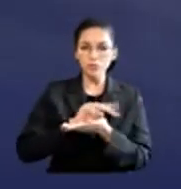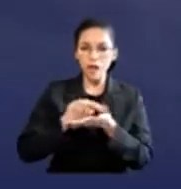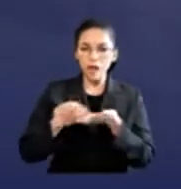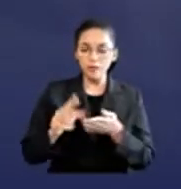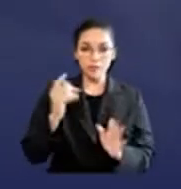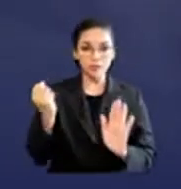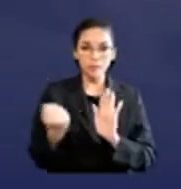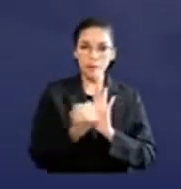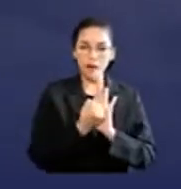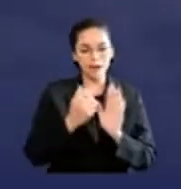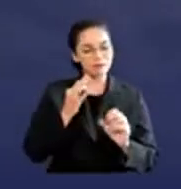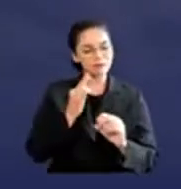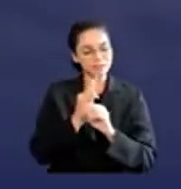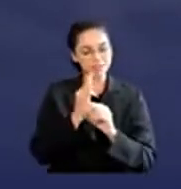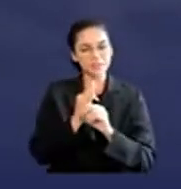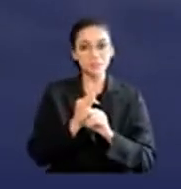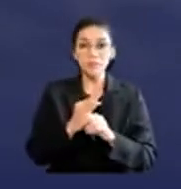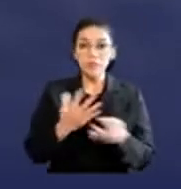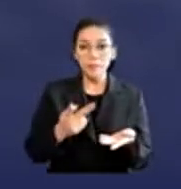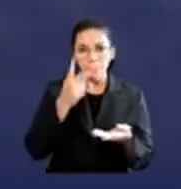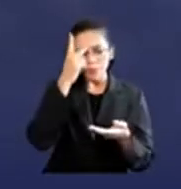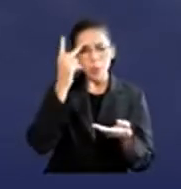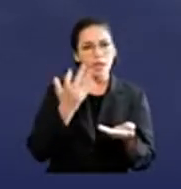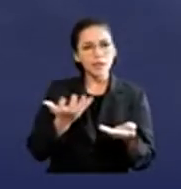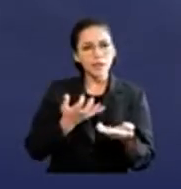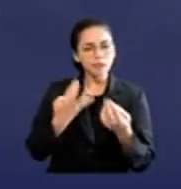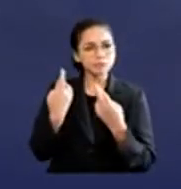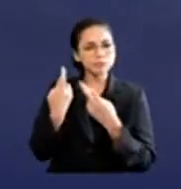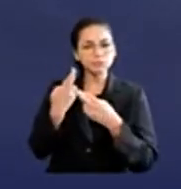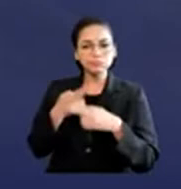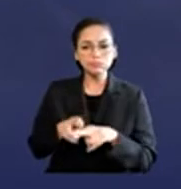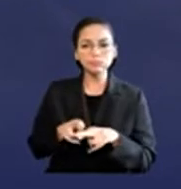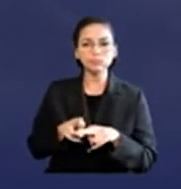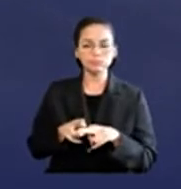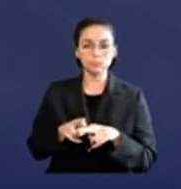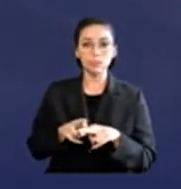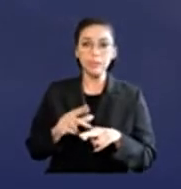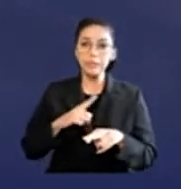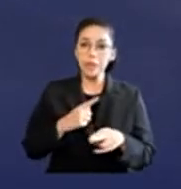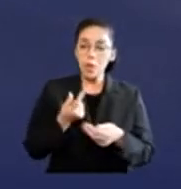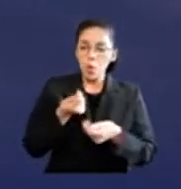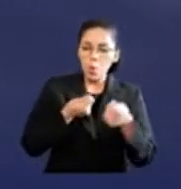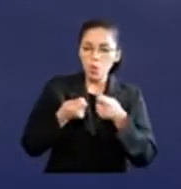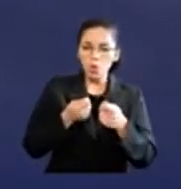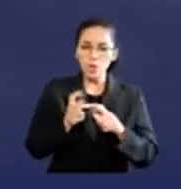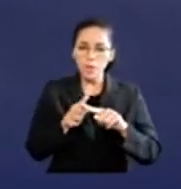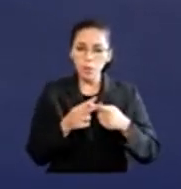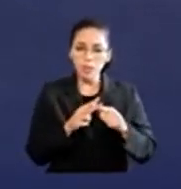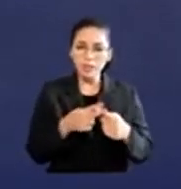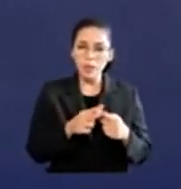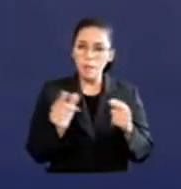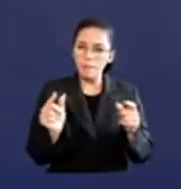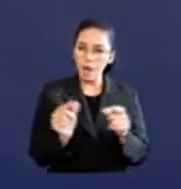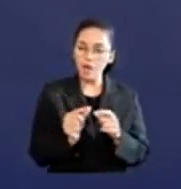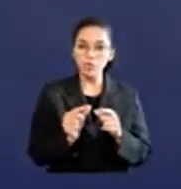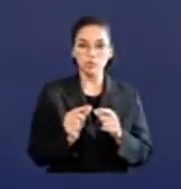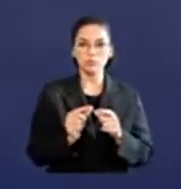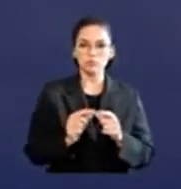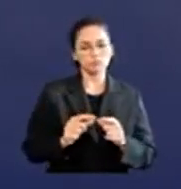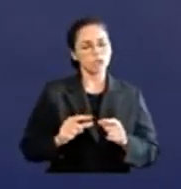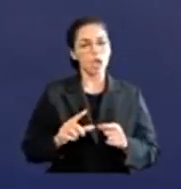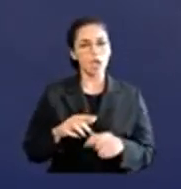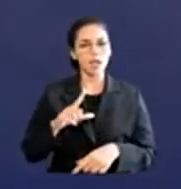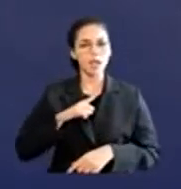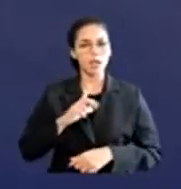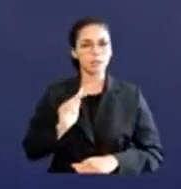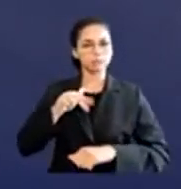traga custo-benefício, baixo custo de manutenção, autonomia e economia, confiabilidade